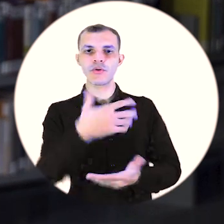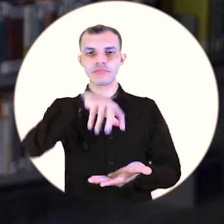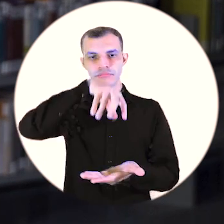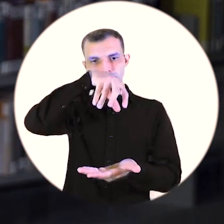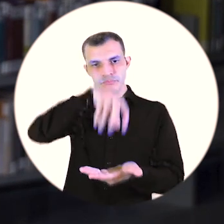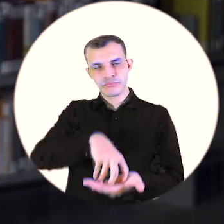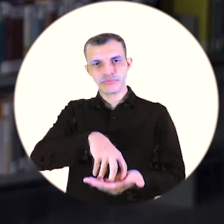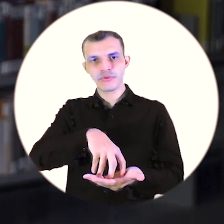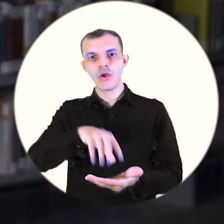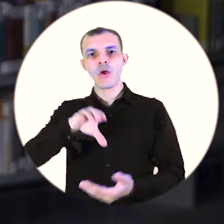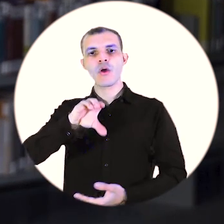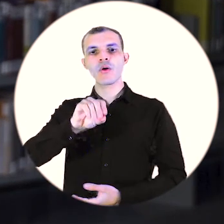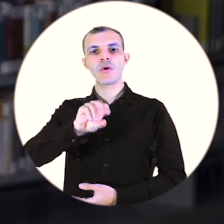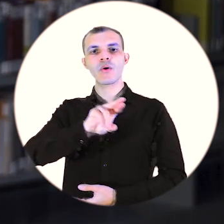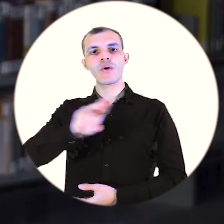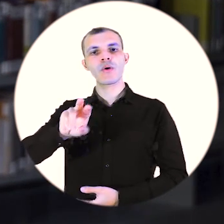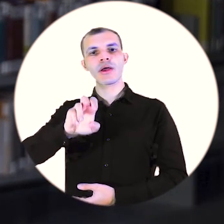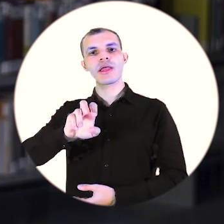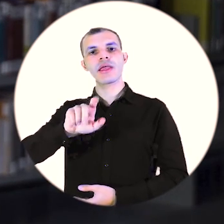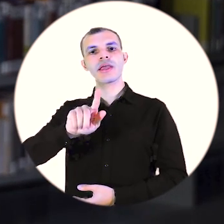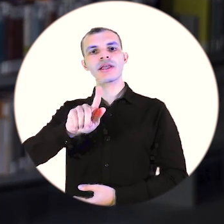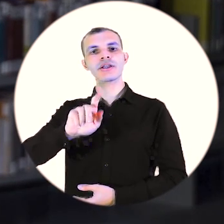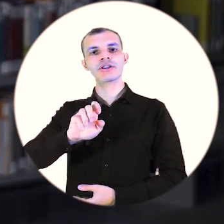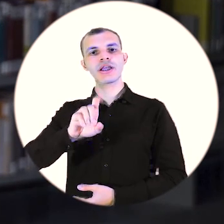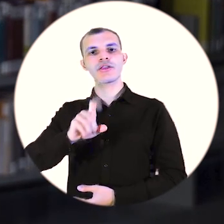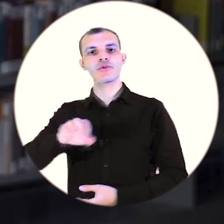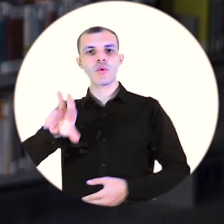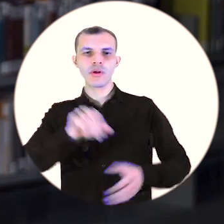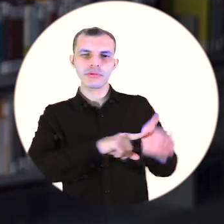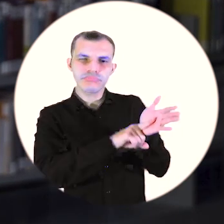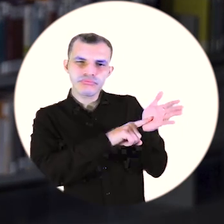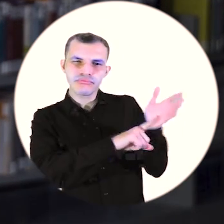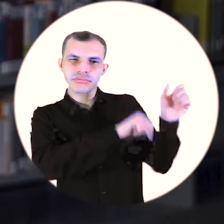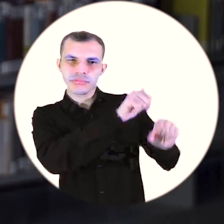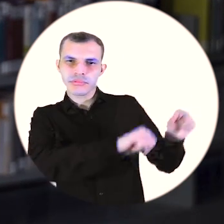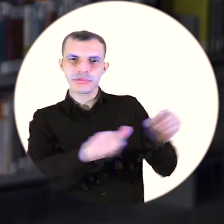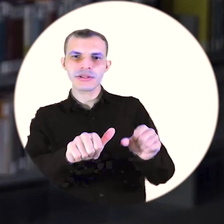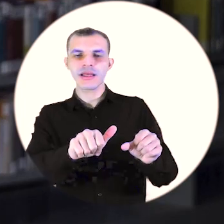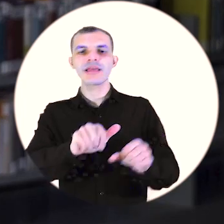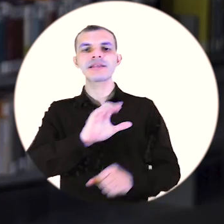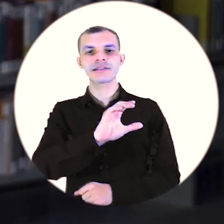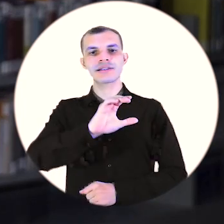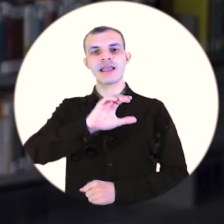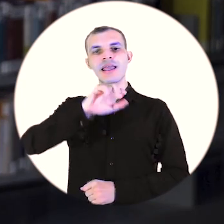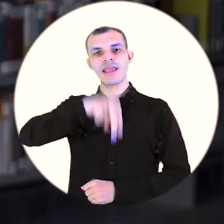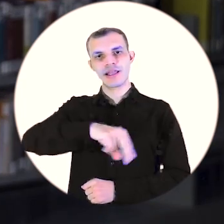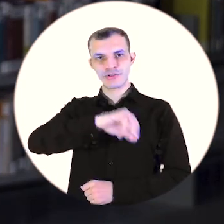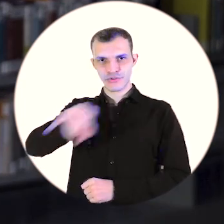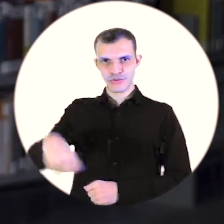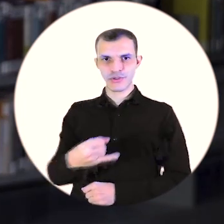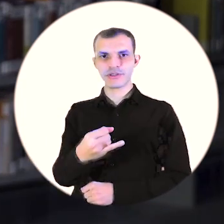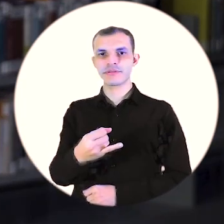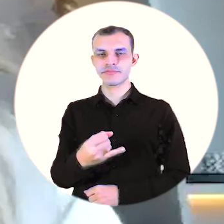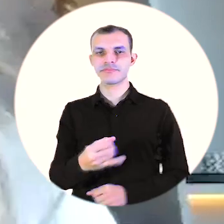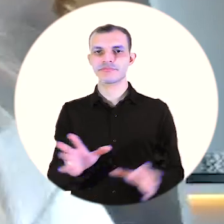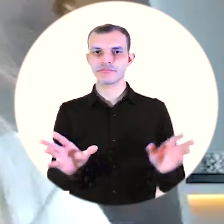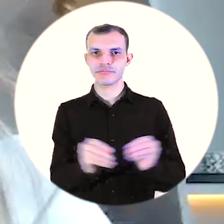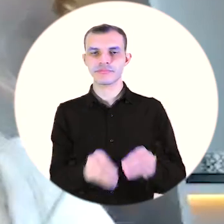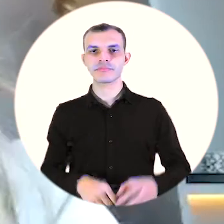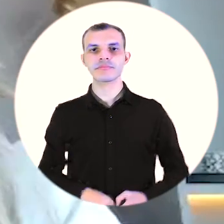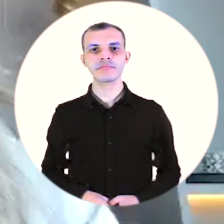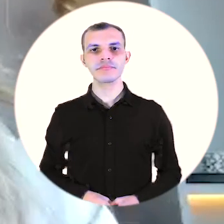do Processo Disciplinar, mais conhecida como Corregedoria Nacional. Os detalhes você confere agora na entrevista.